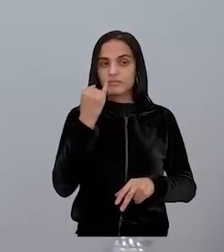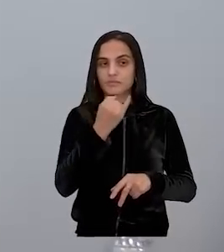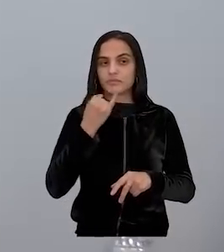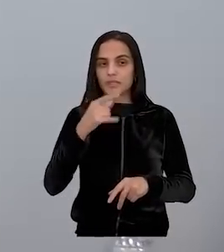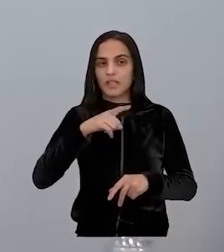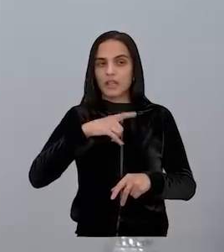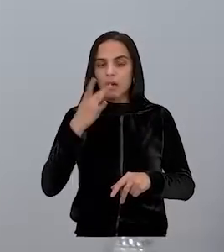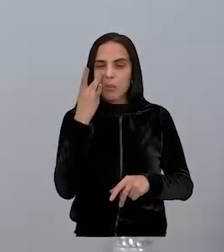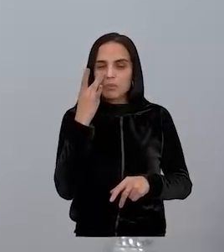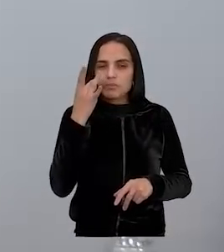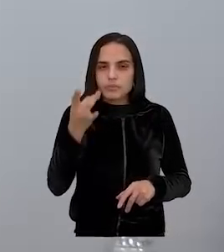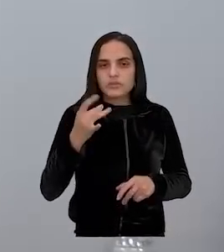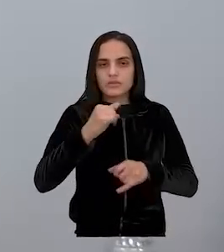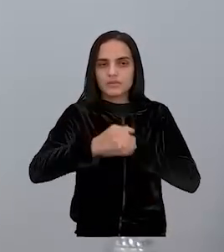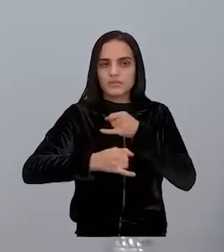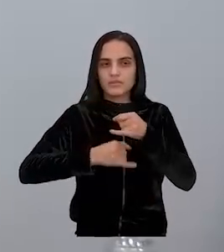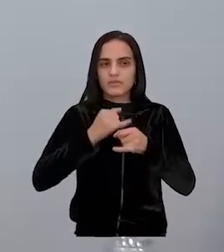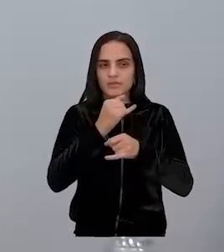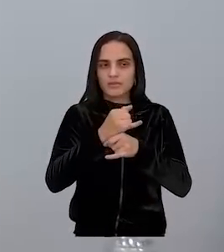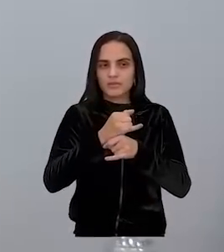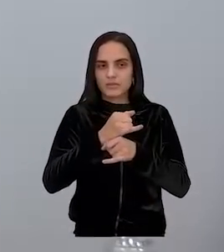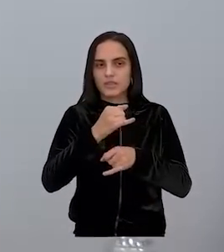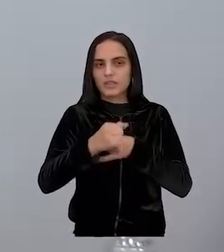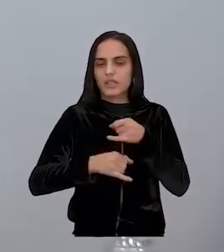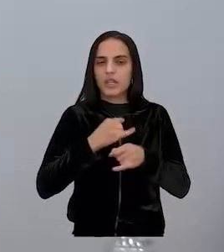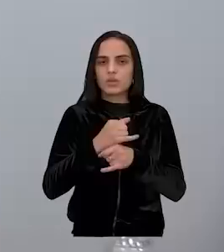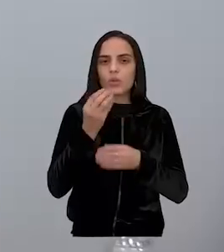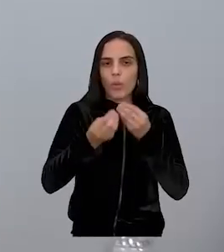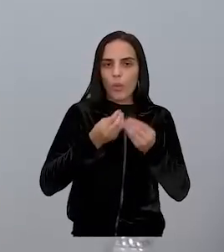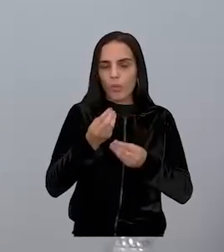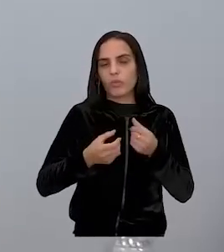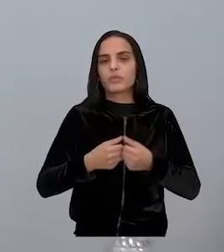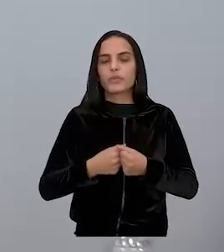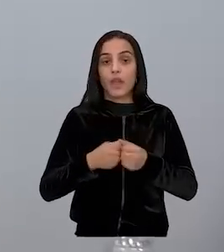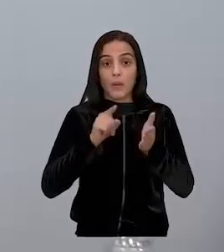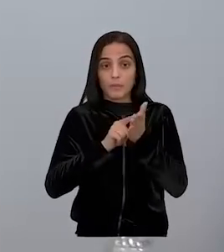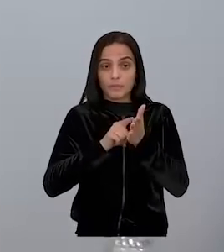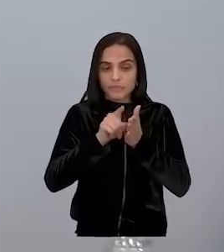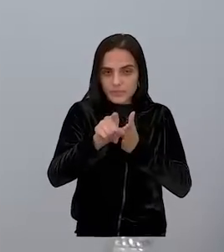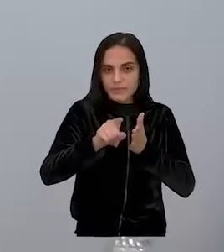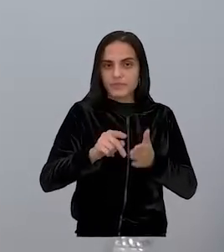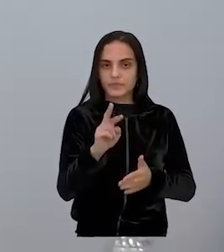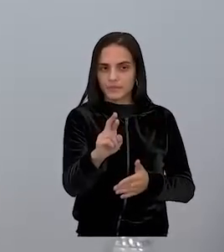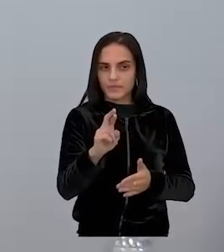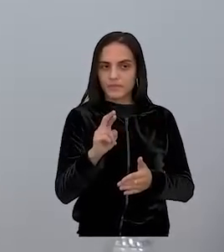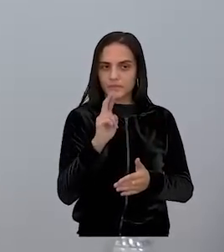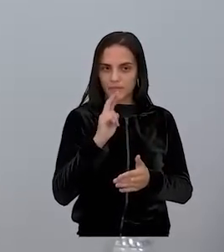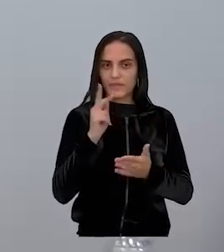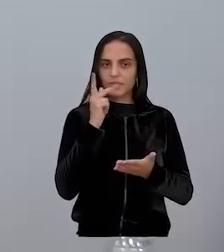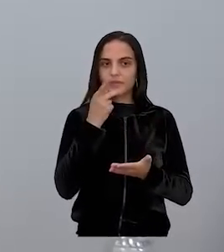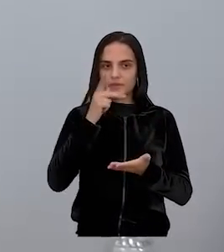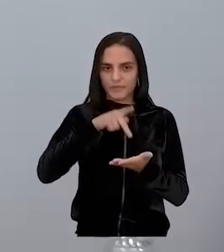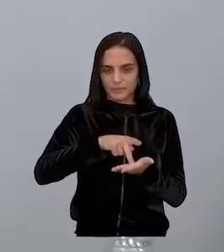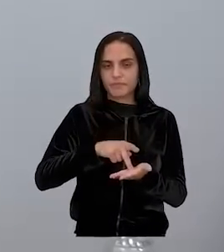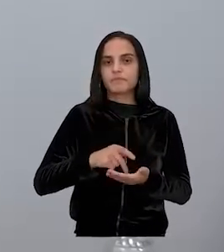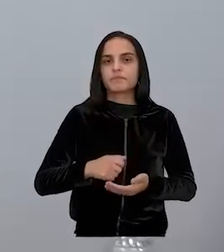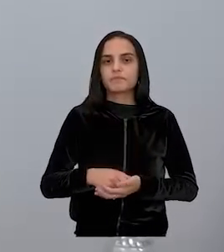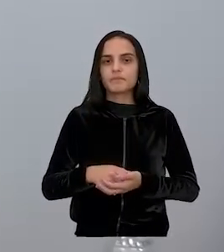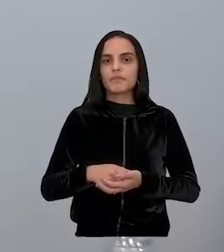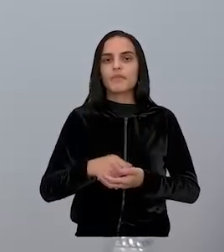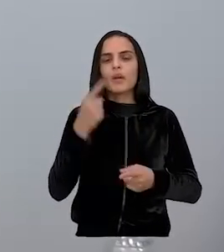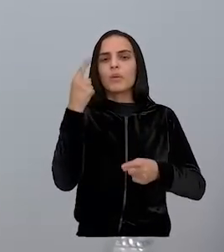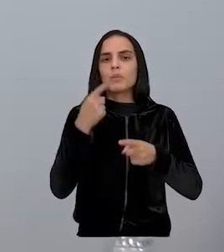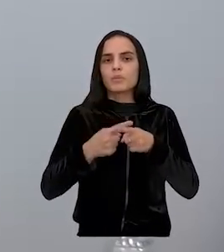como utilizamos a internet. Vou perguntar para vocês de novo, que eu quero que vocês respondam isso aí e sejam bem sinceros. O porquê